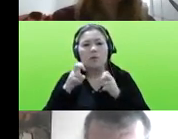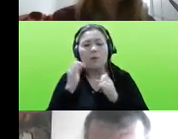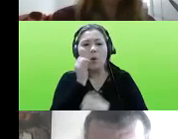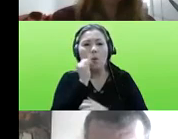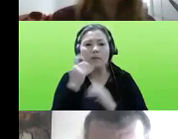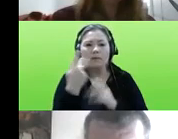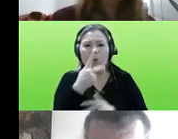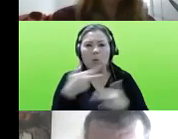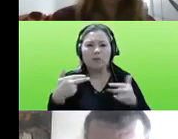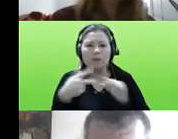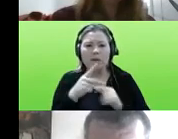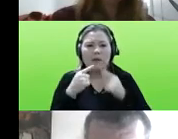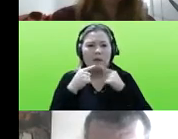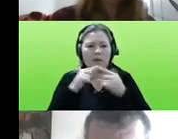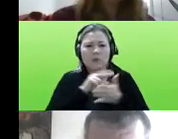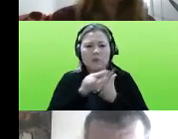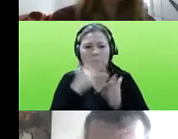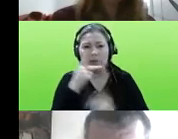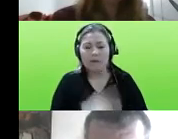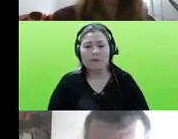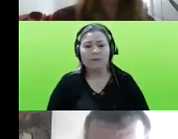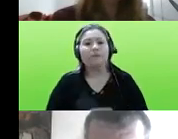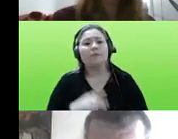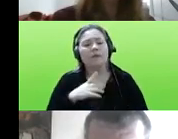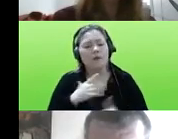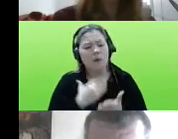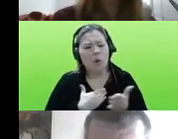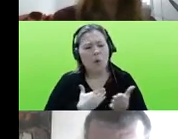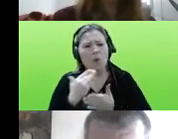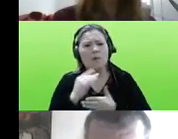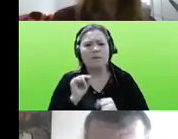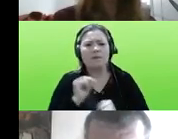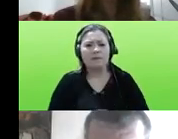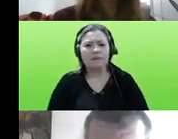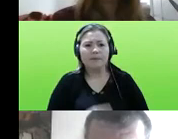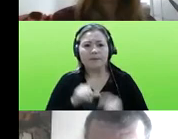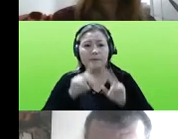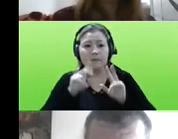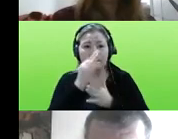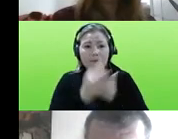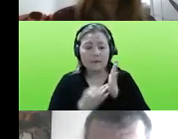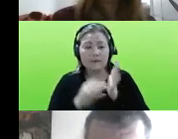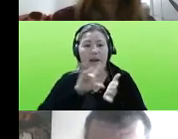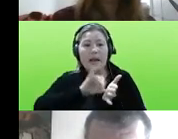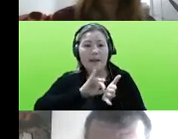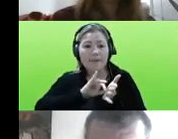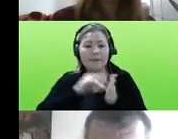dela, criticam e assim por diante. Nós começamos por esse texto Capitalismo em